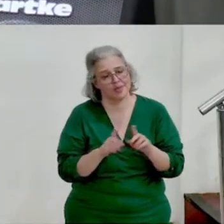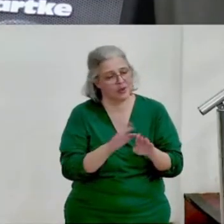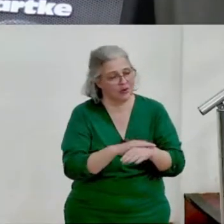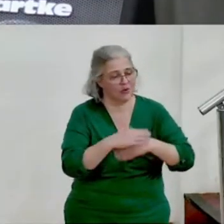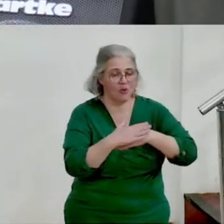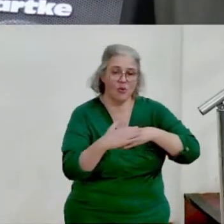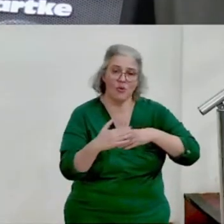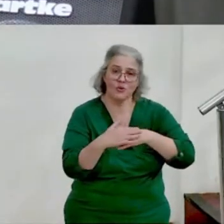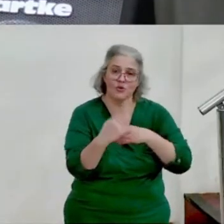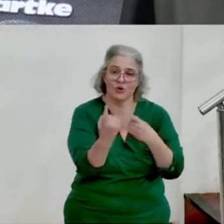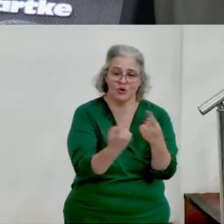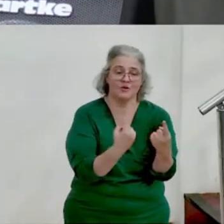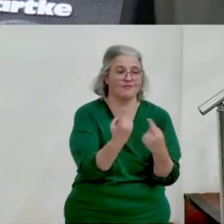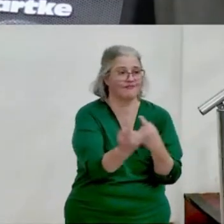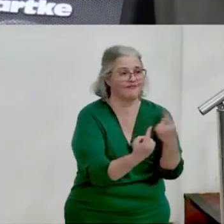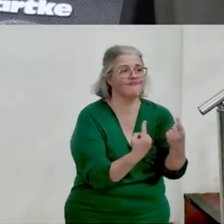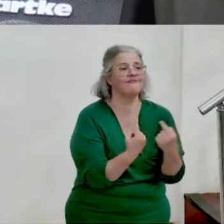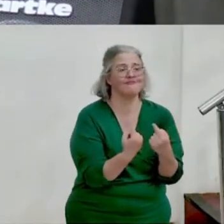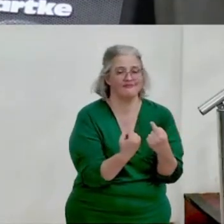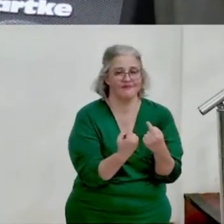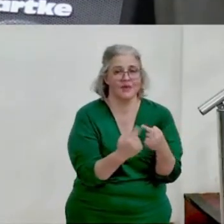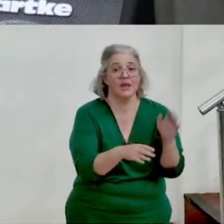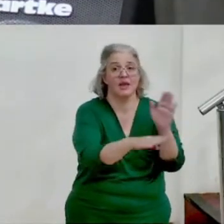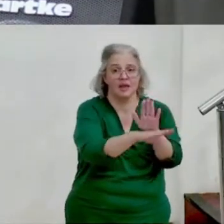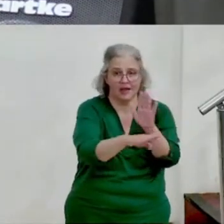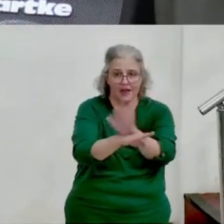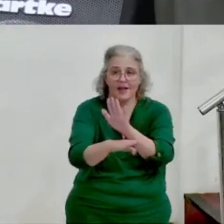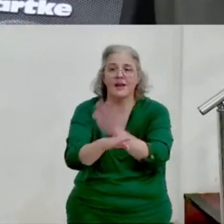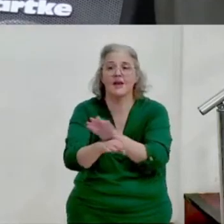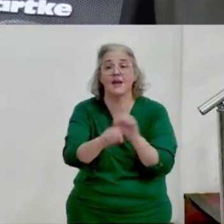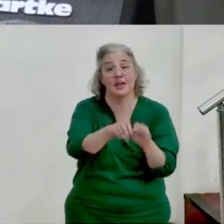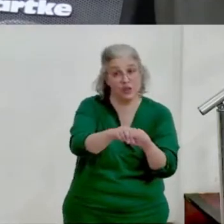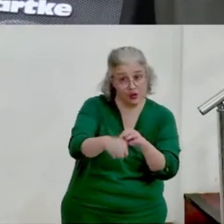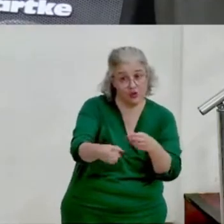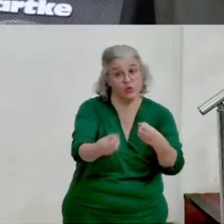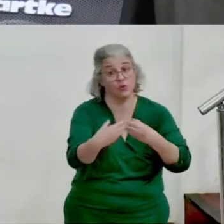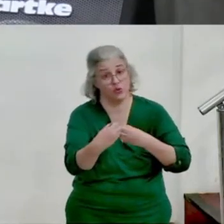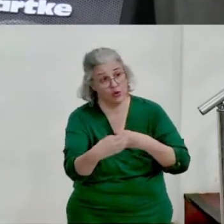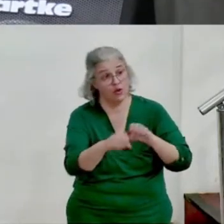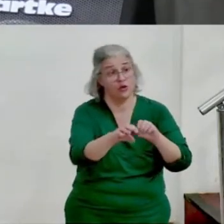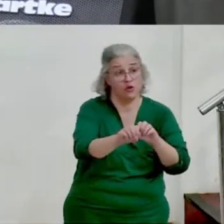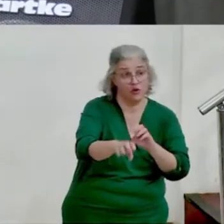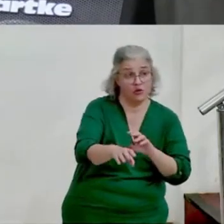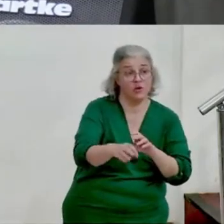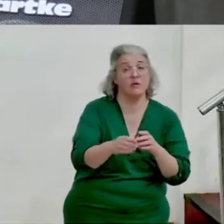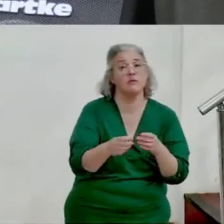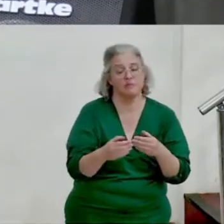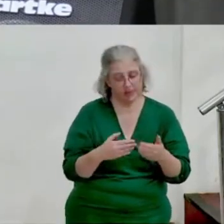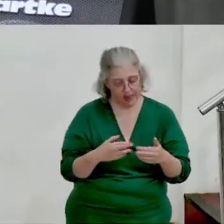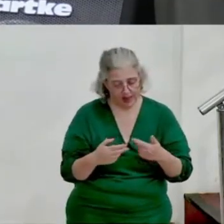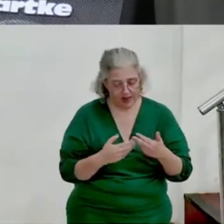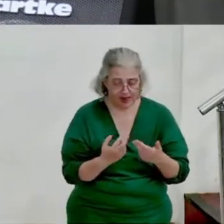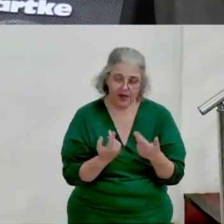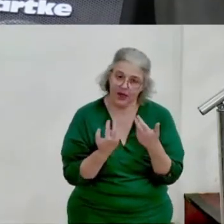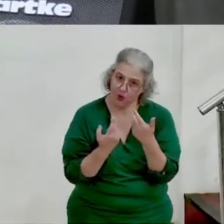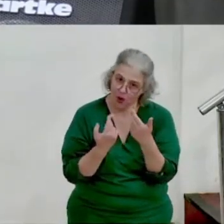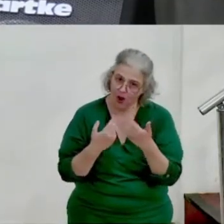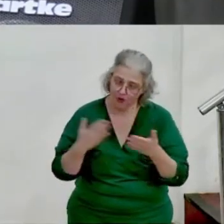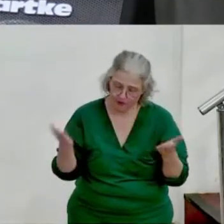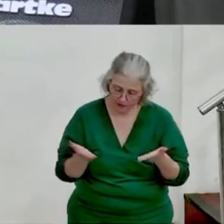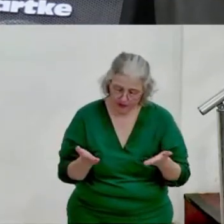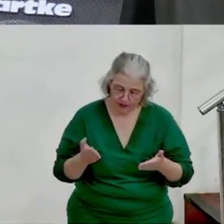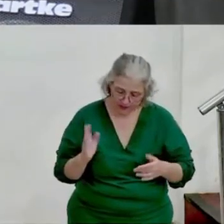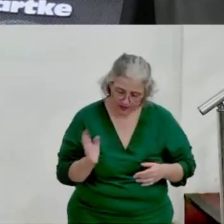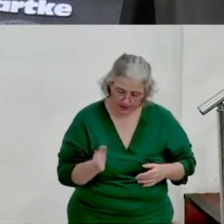outros e edifiquem-se mutuamente, como vocês têm feito até agora. Até aqui a leitura da palavra de